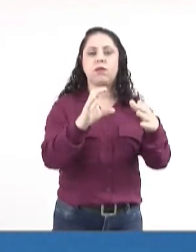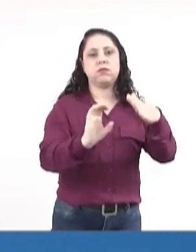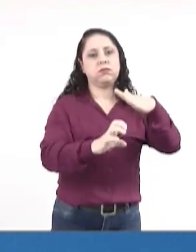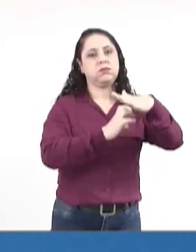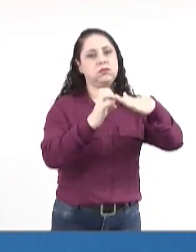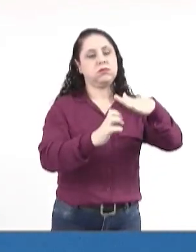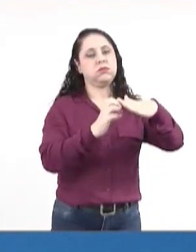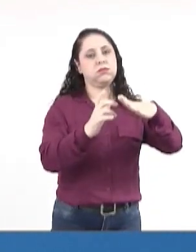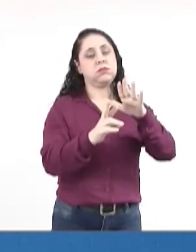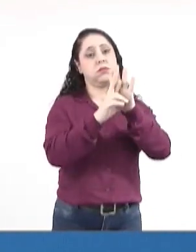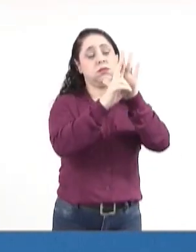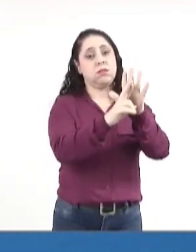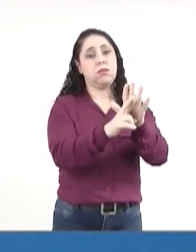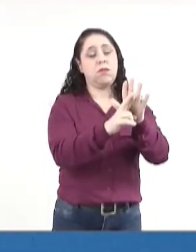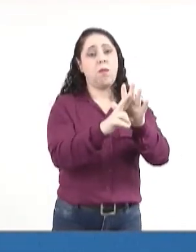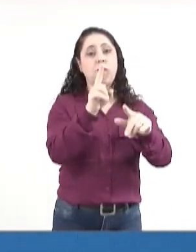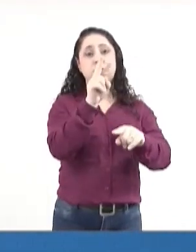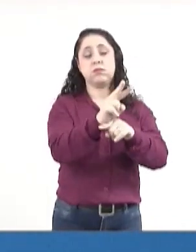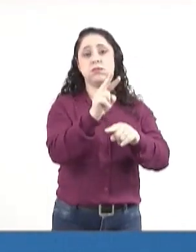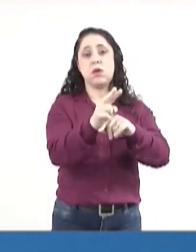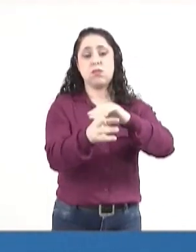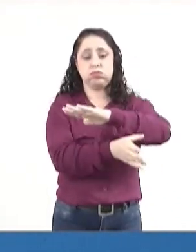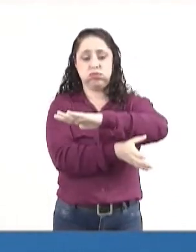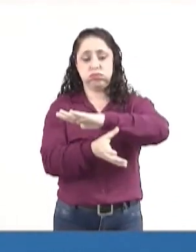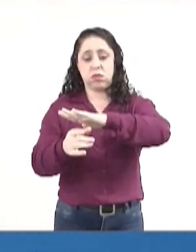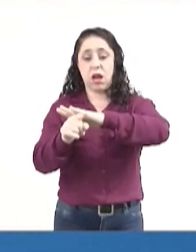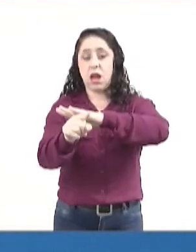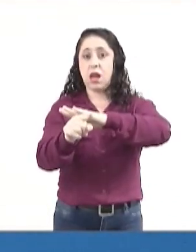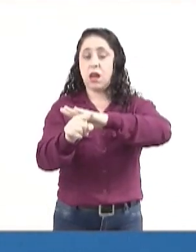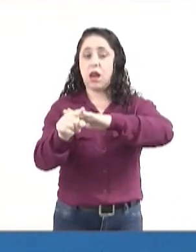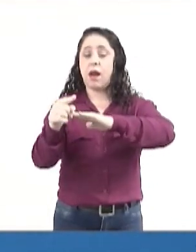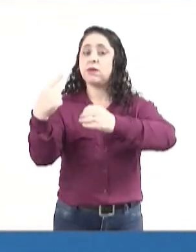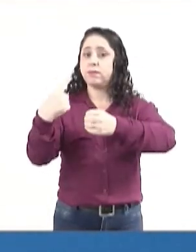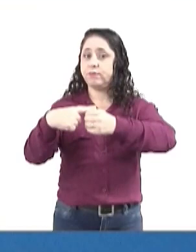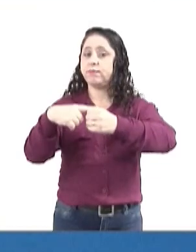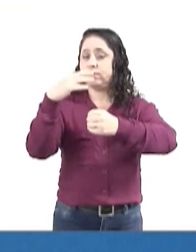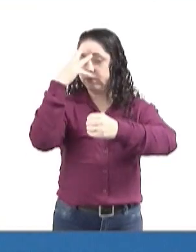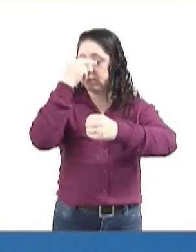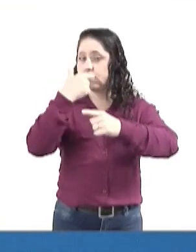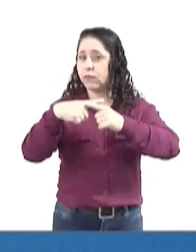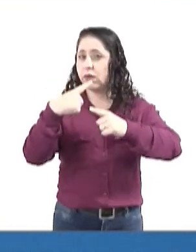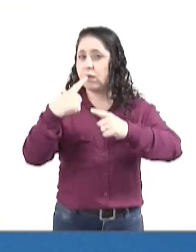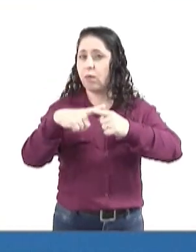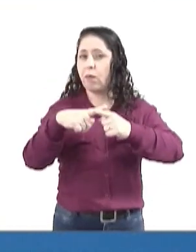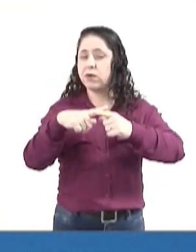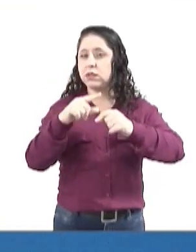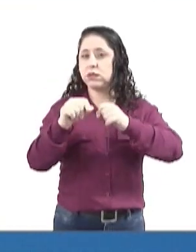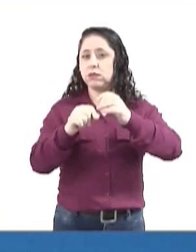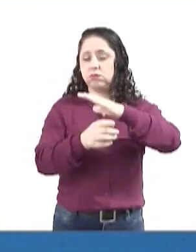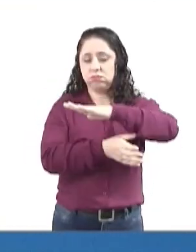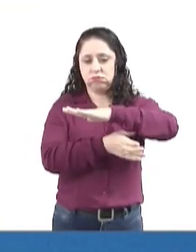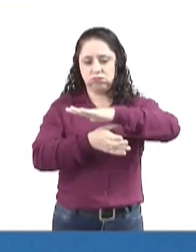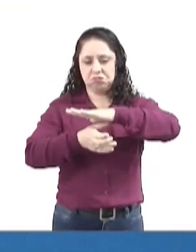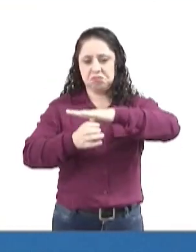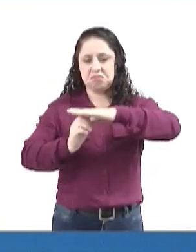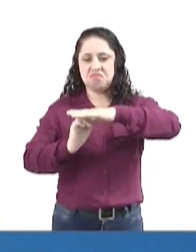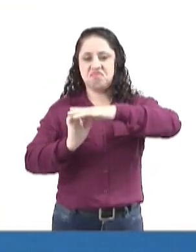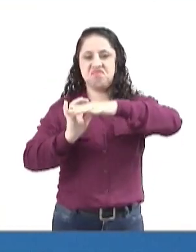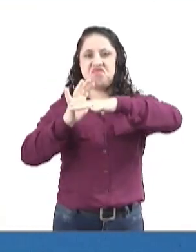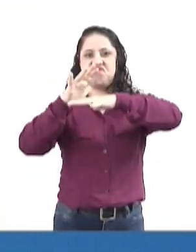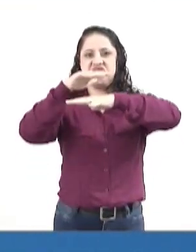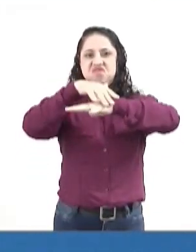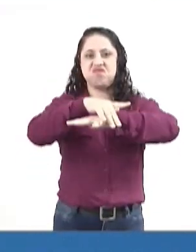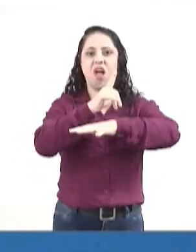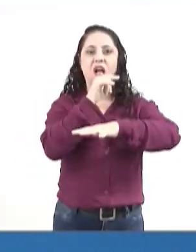empresa responsável pelo tratamento de esgoto em Bonito, em razão do extravasamento de esgoto junto